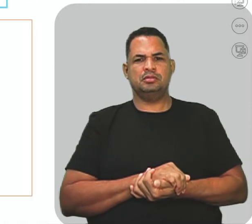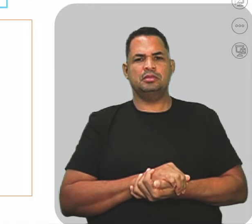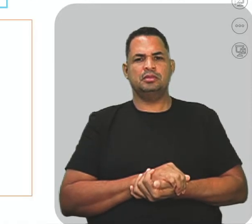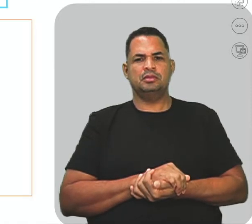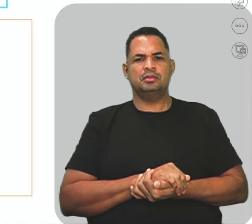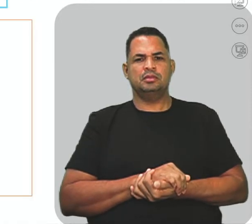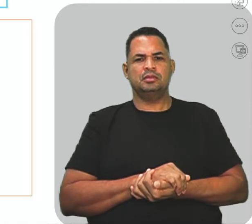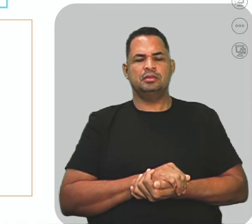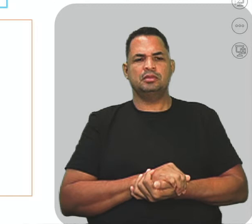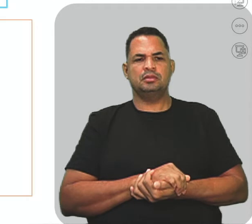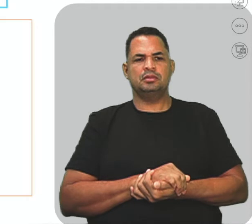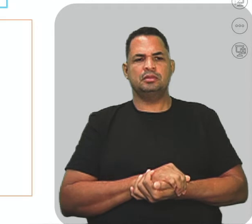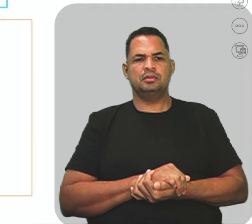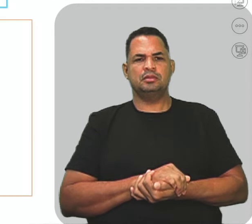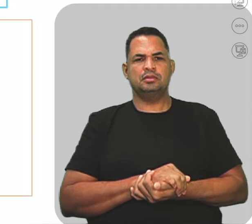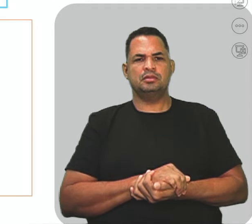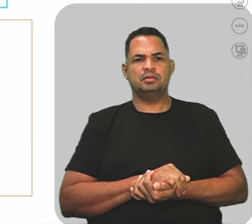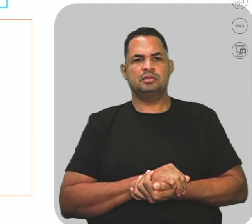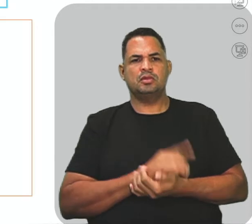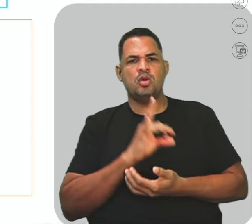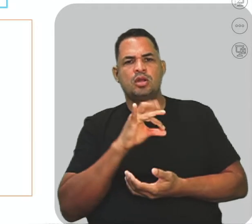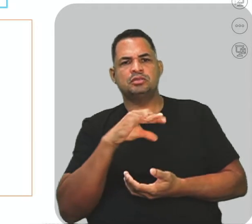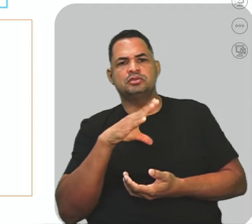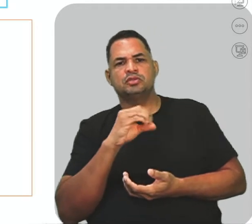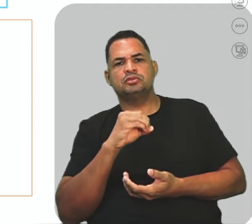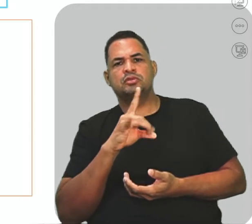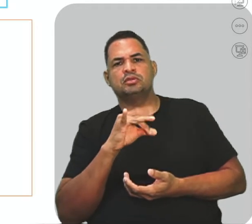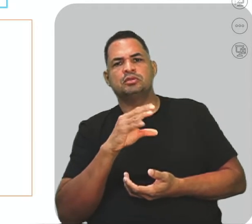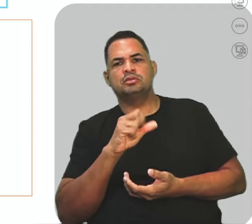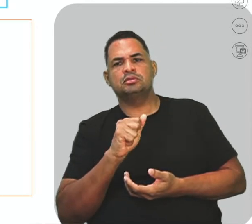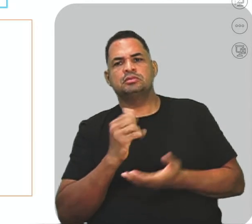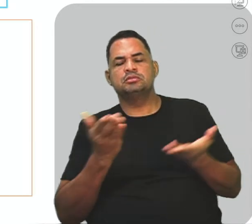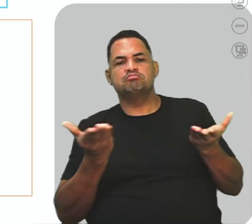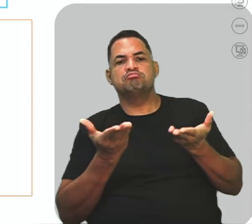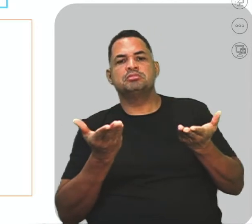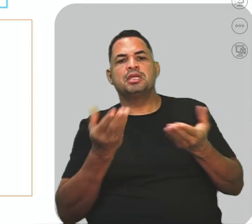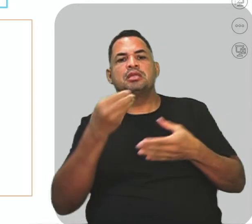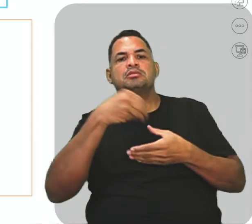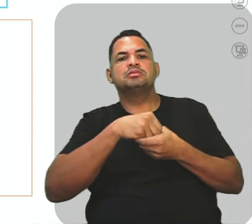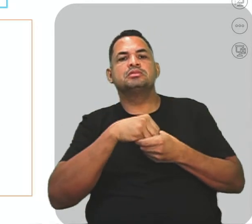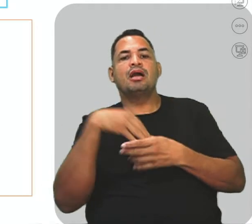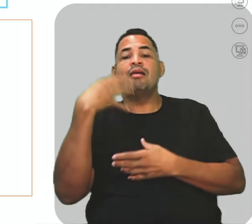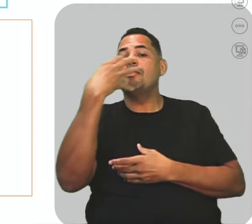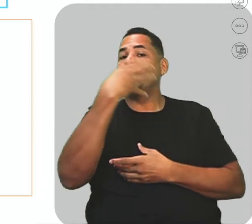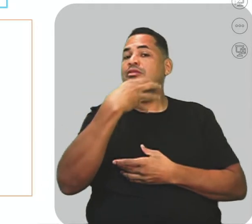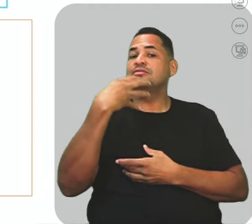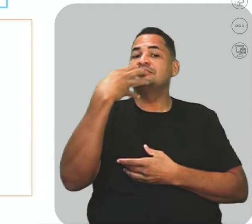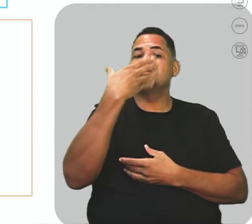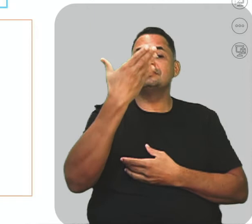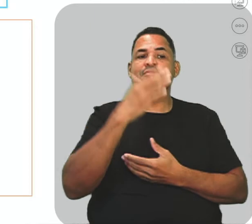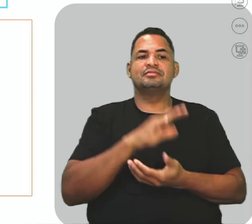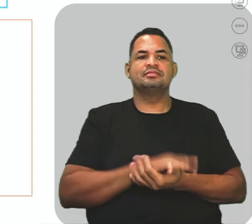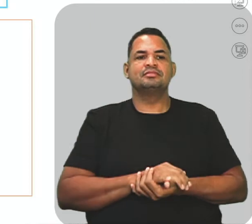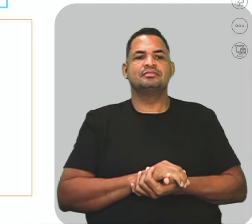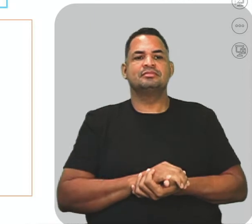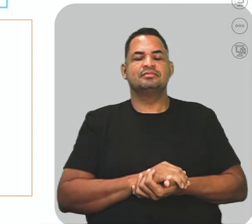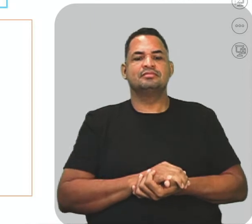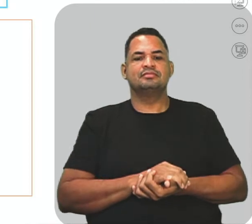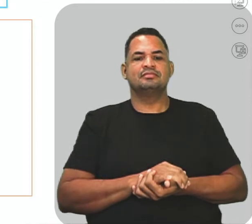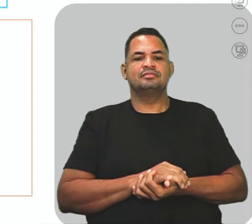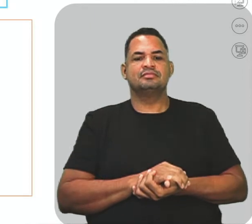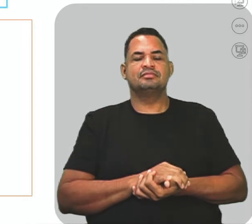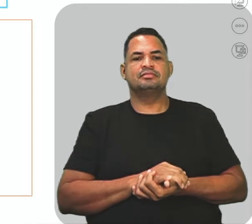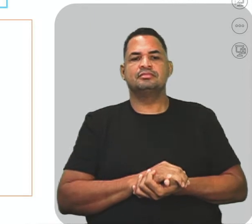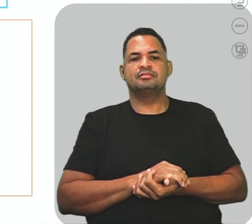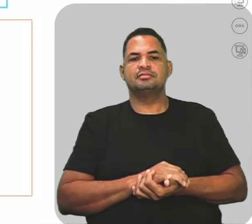aí. Orações coordenadas presentes nos trechos de música. Olha só, a língua portuguesa, ela passeia